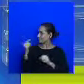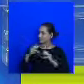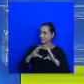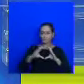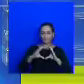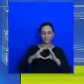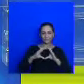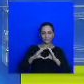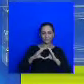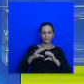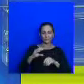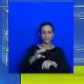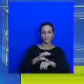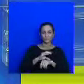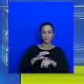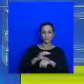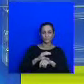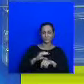48.